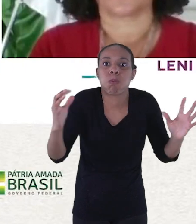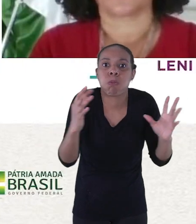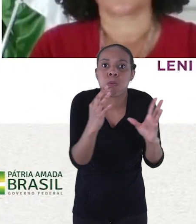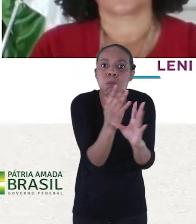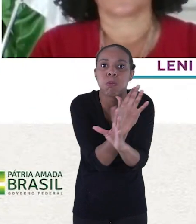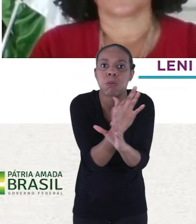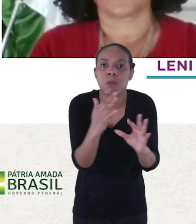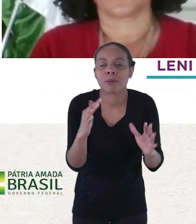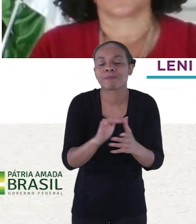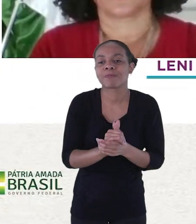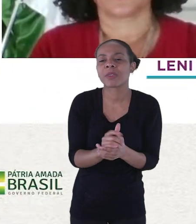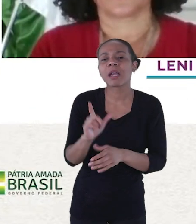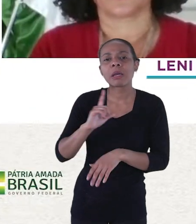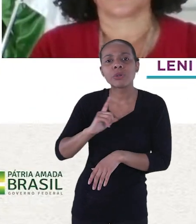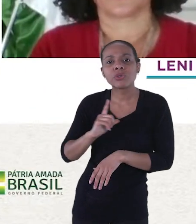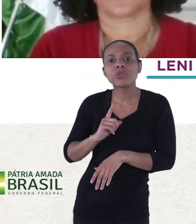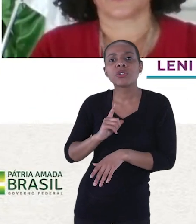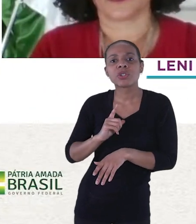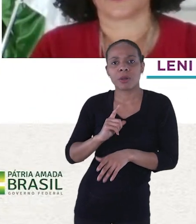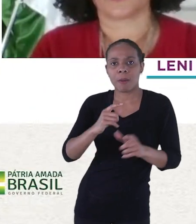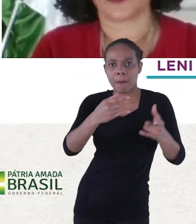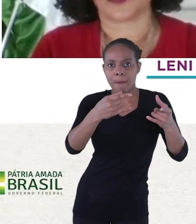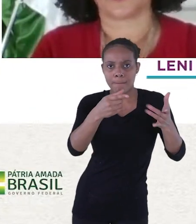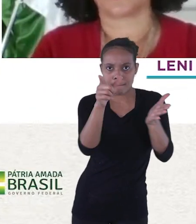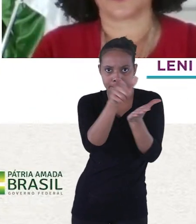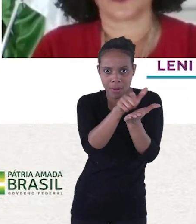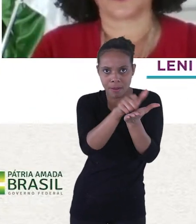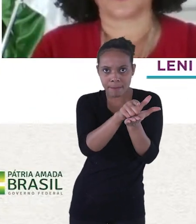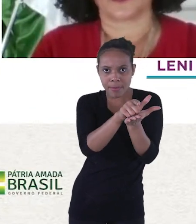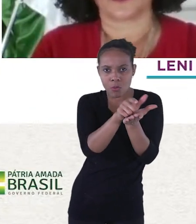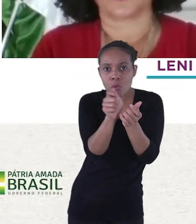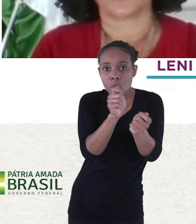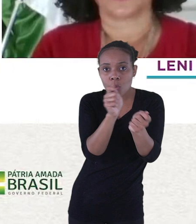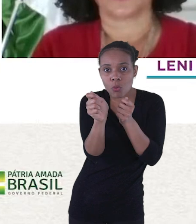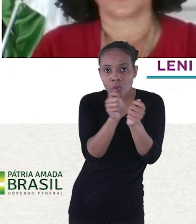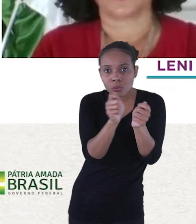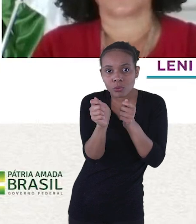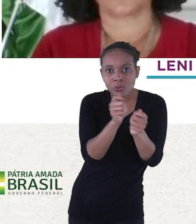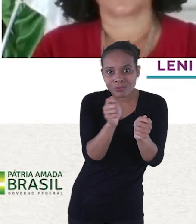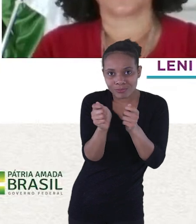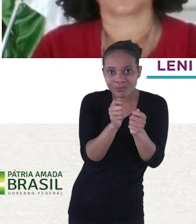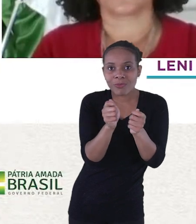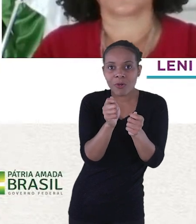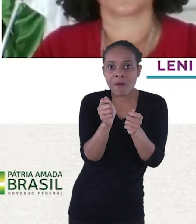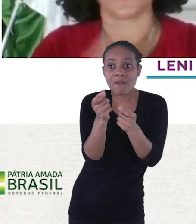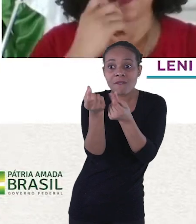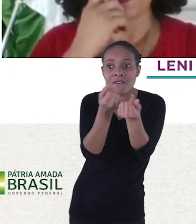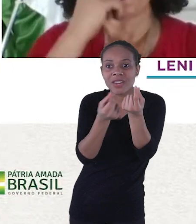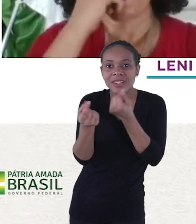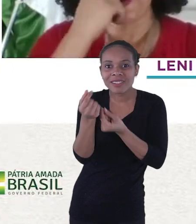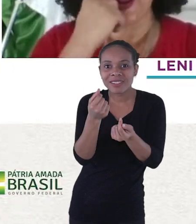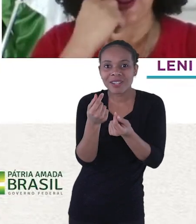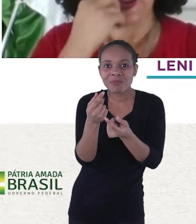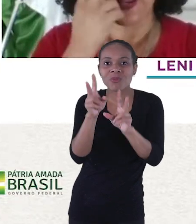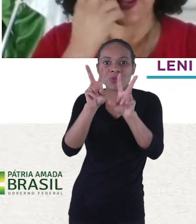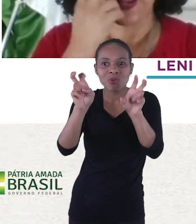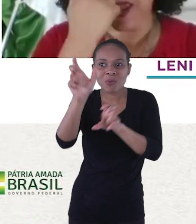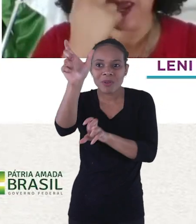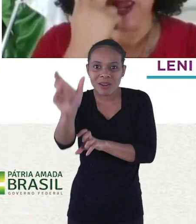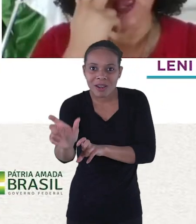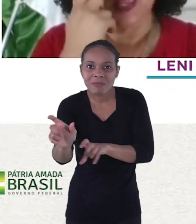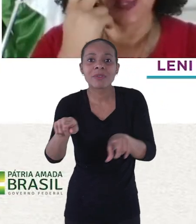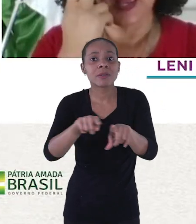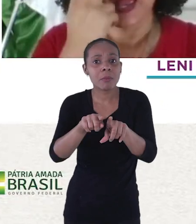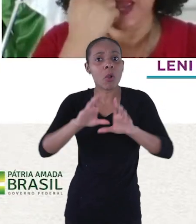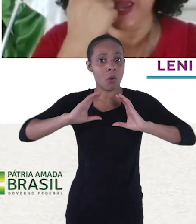papel de controlador financeiro da Carolina e controlador até comportamental da Carolina. Por algumas